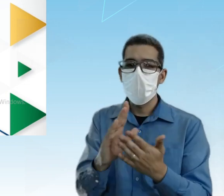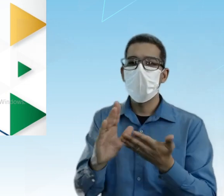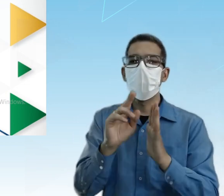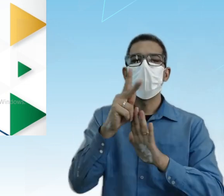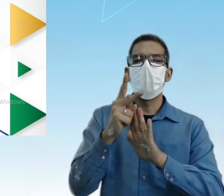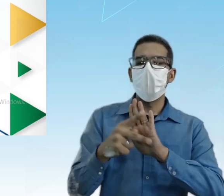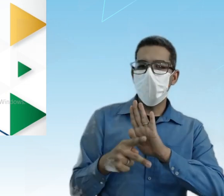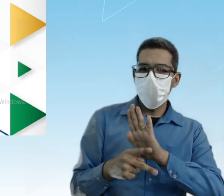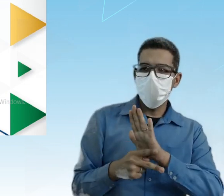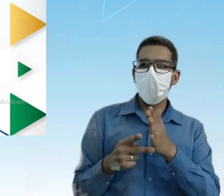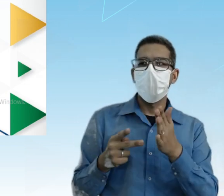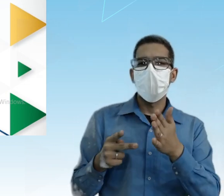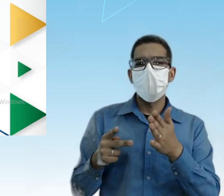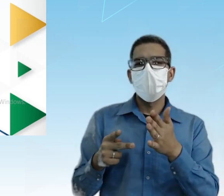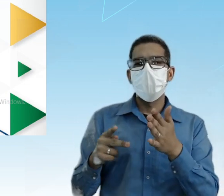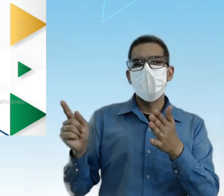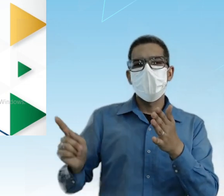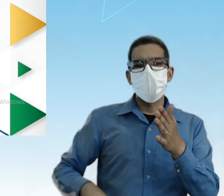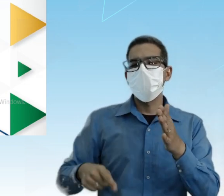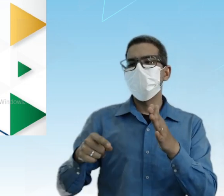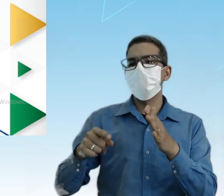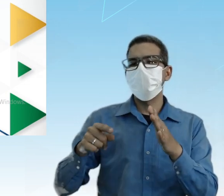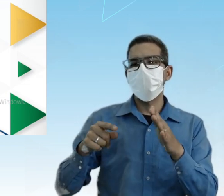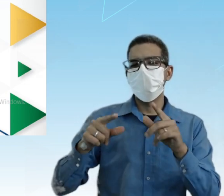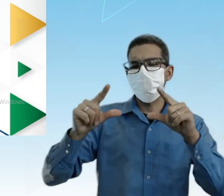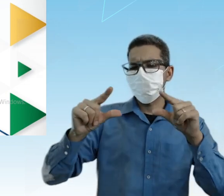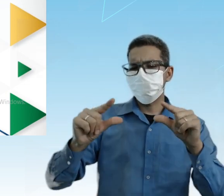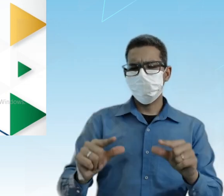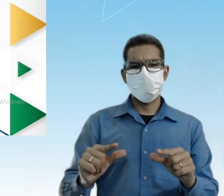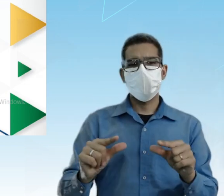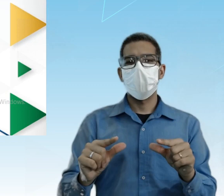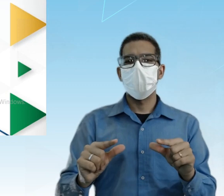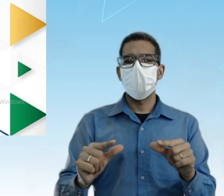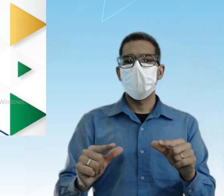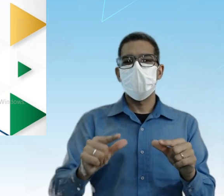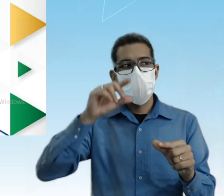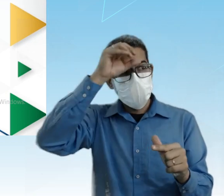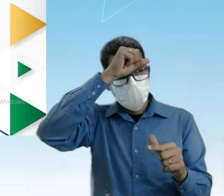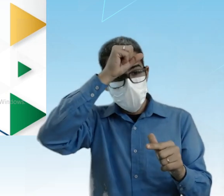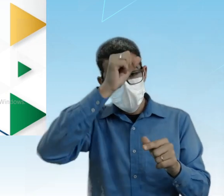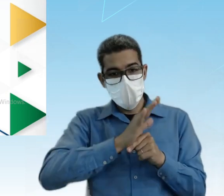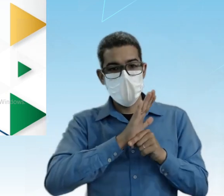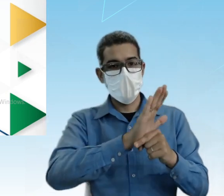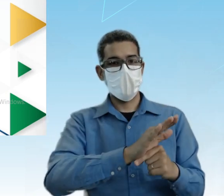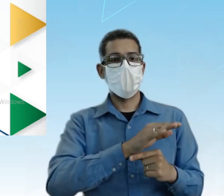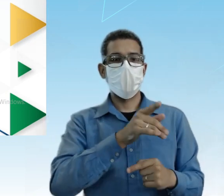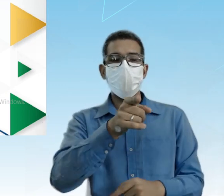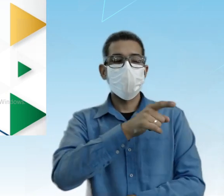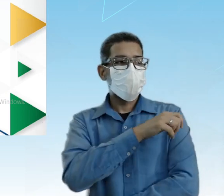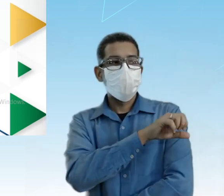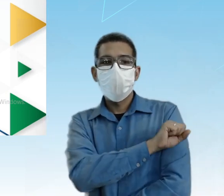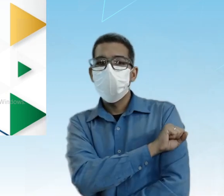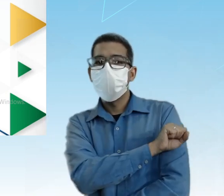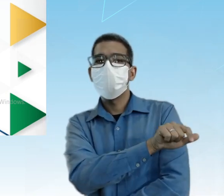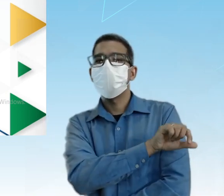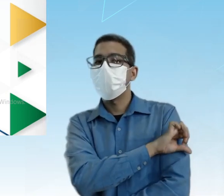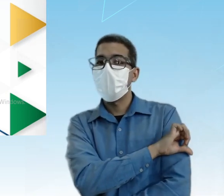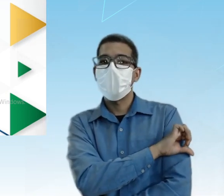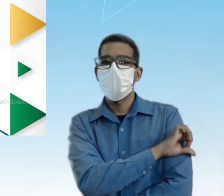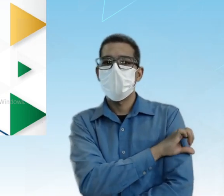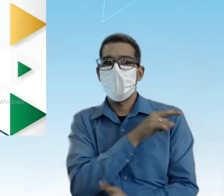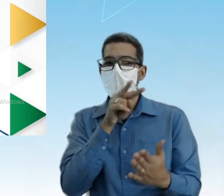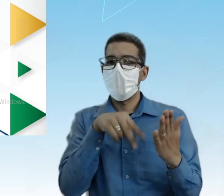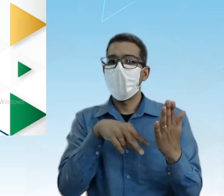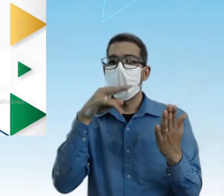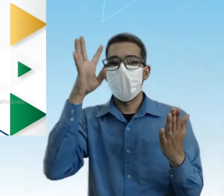tentar amenizar essa defasagem e você está no 7º ano, 8º ano, 9º ano e ainda não saber ler